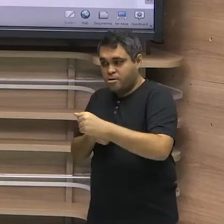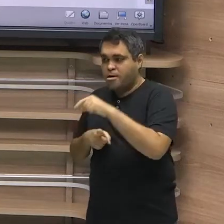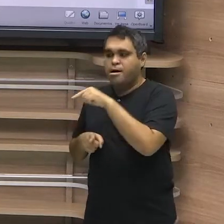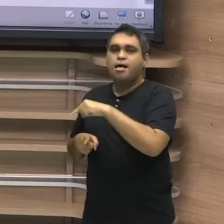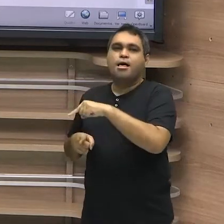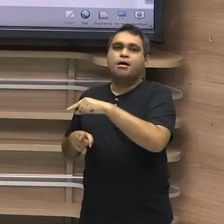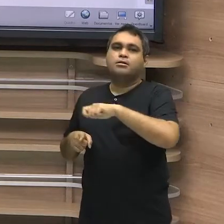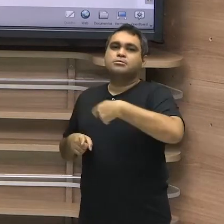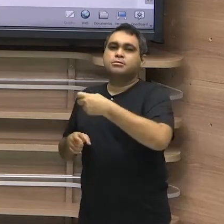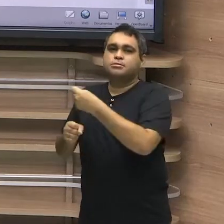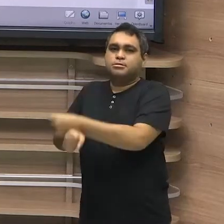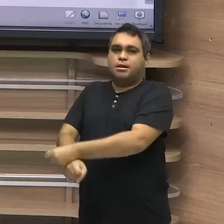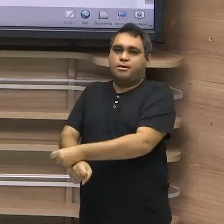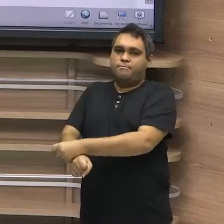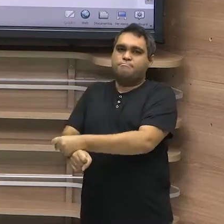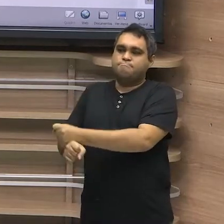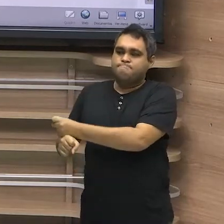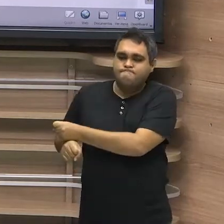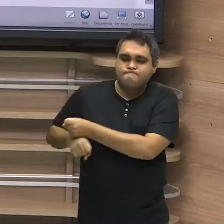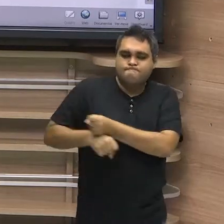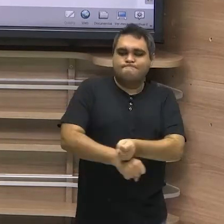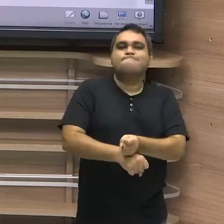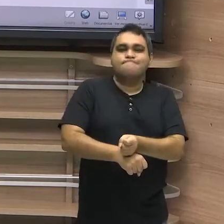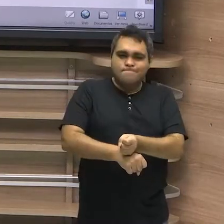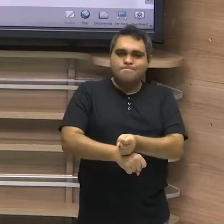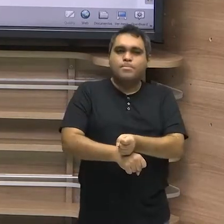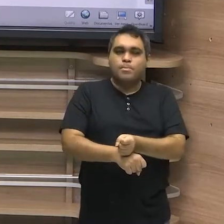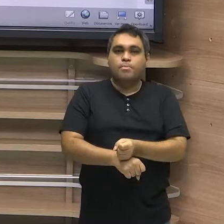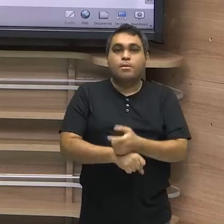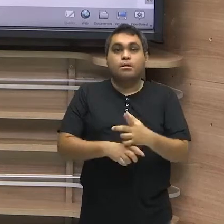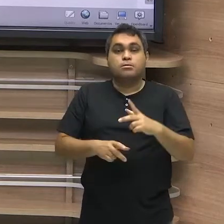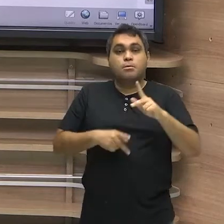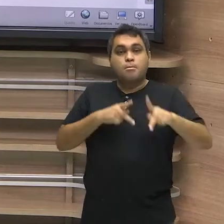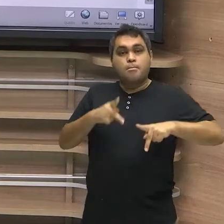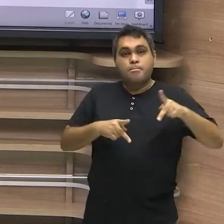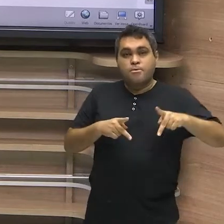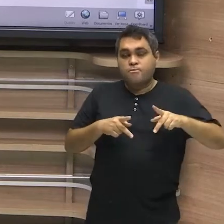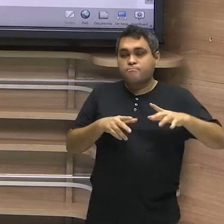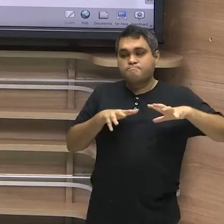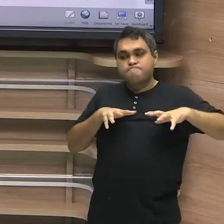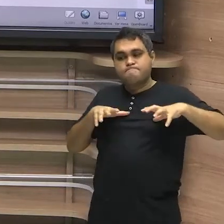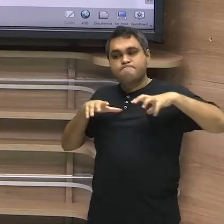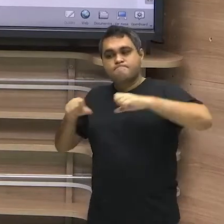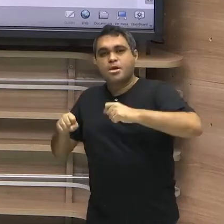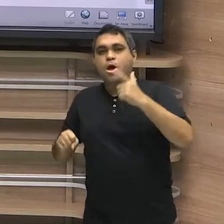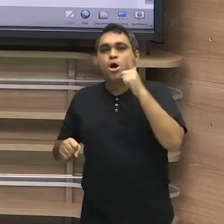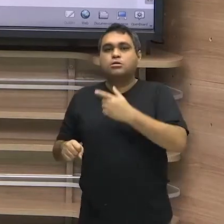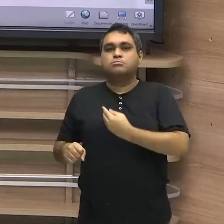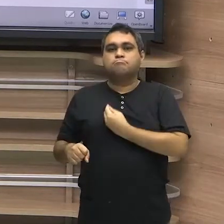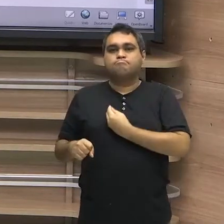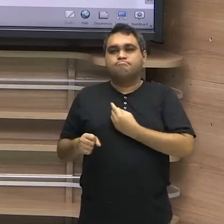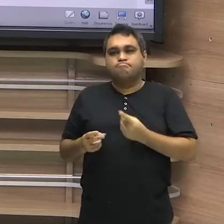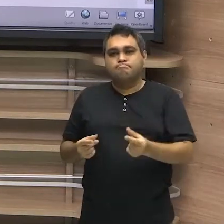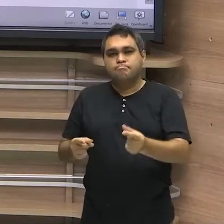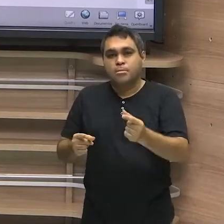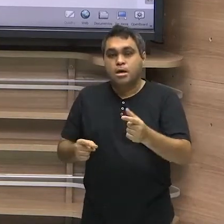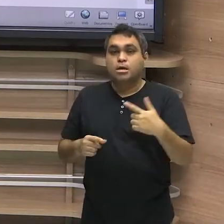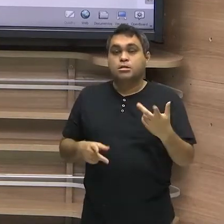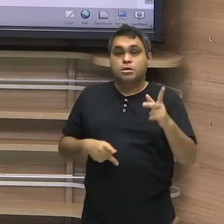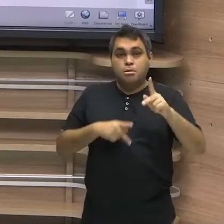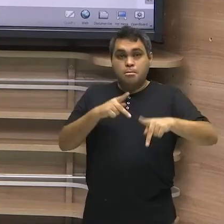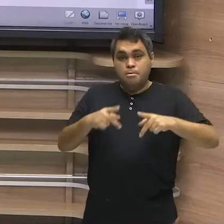de pilhagem, em que um povo domina outro para poder sobreviver. Então, a partir do momento que eles invadiam